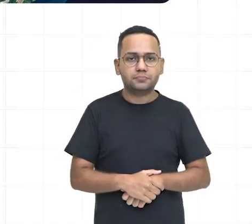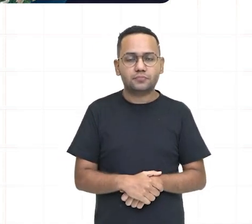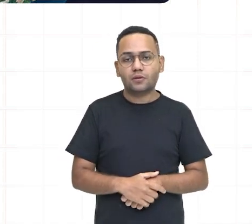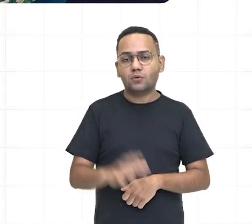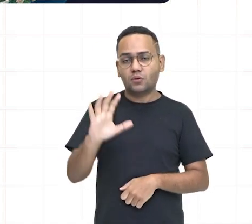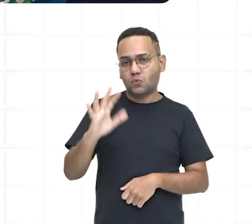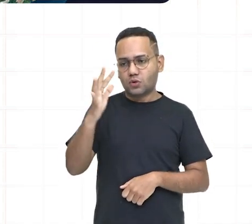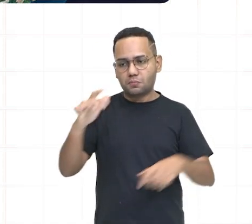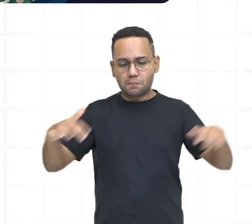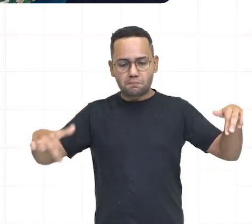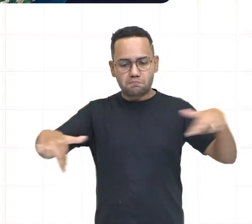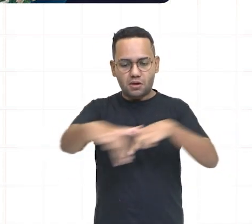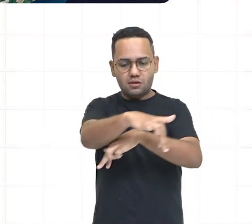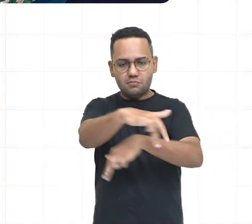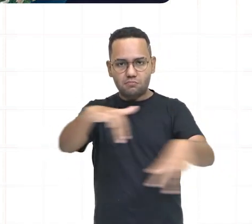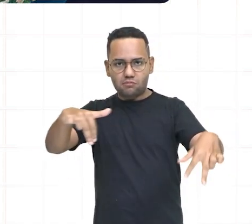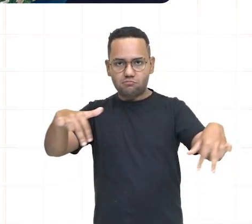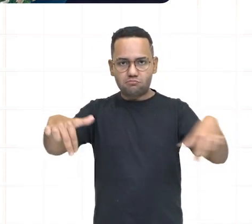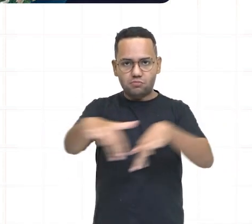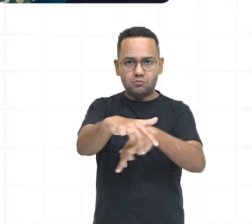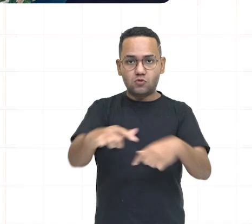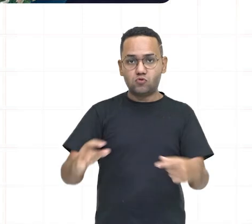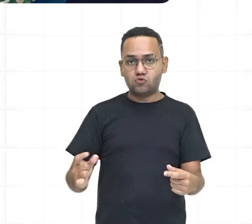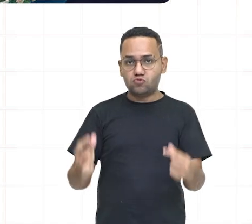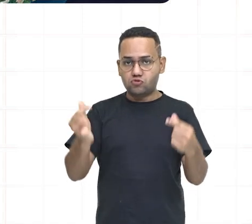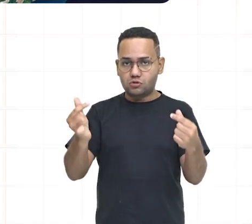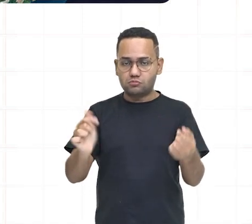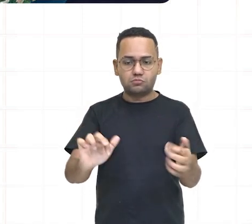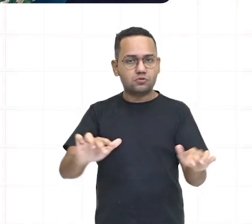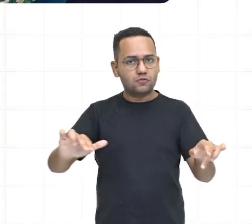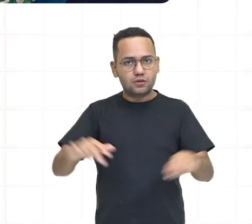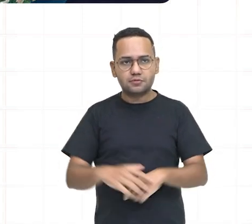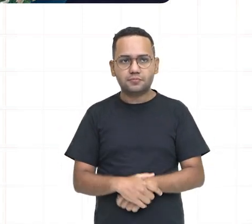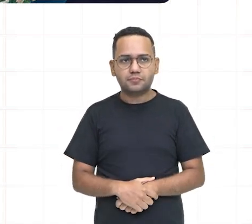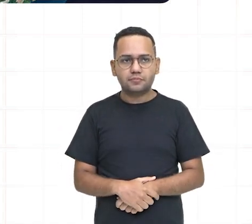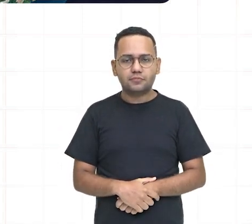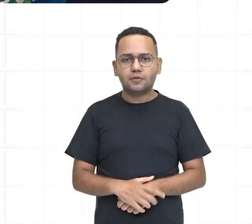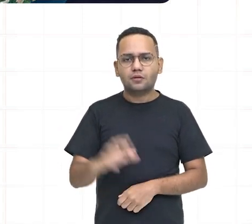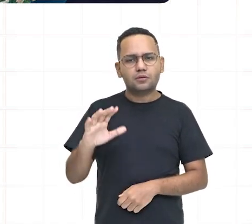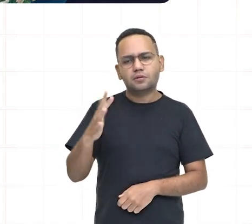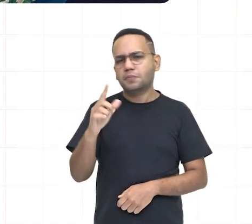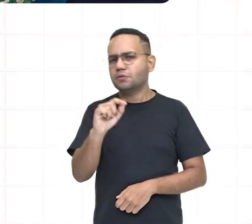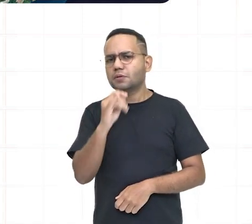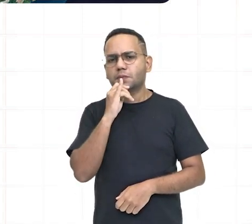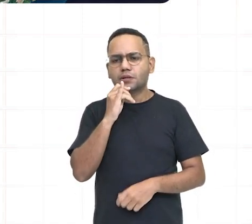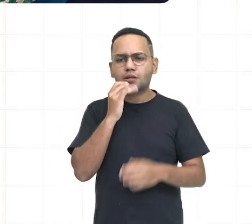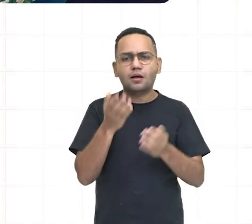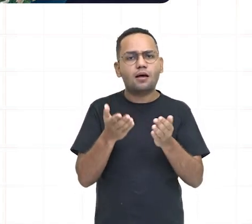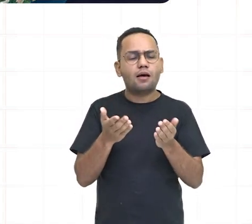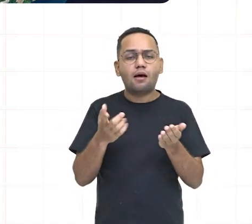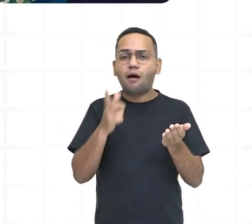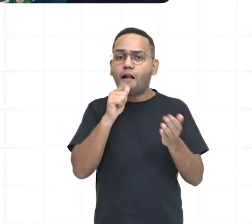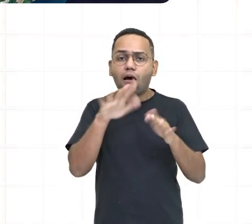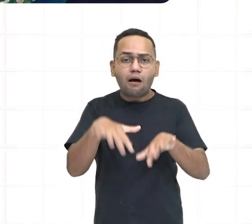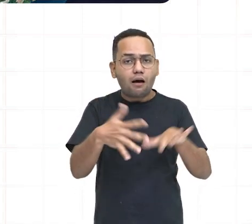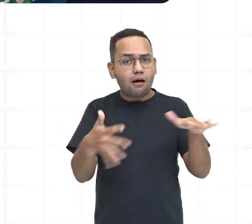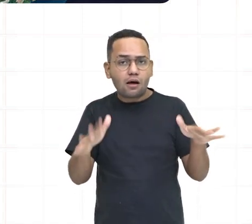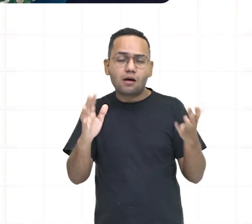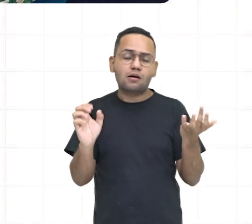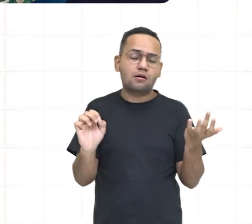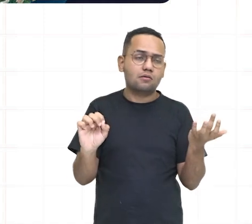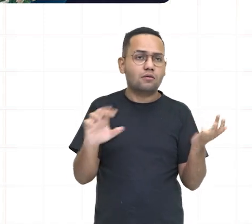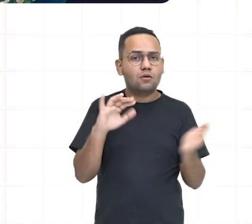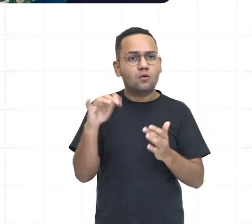lá, são capitais circulando aí, mesmo que pelas infovias, né? A gente está cada vez menos vendo dinheiro, é